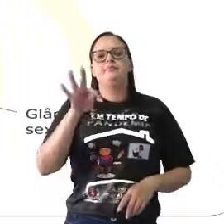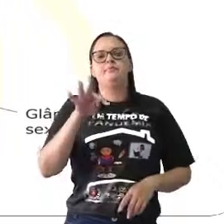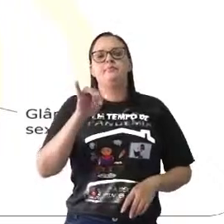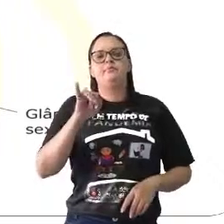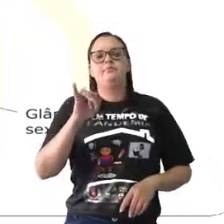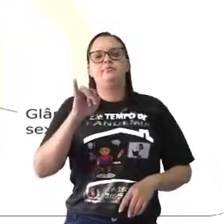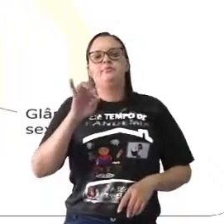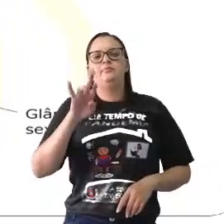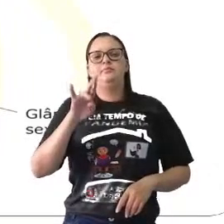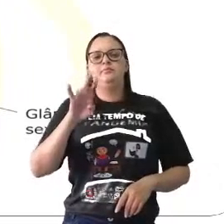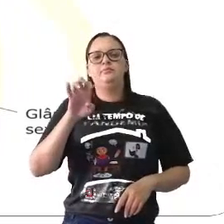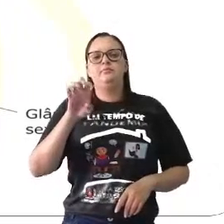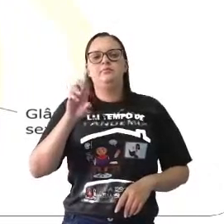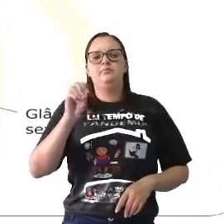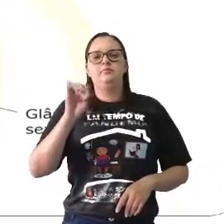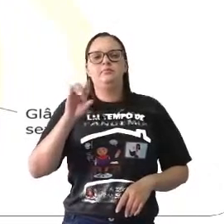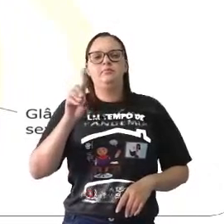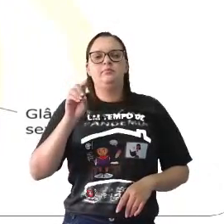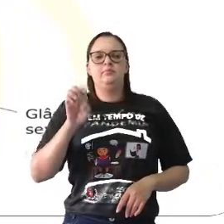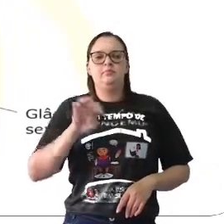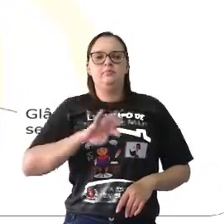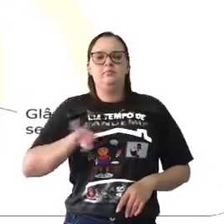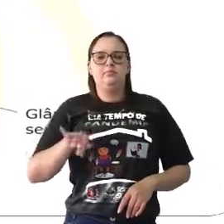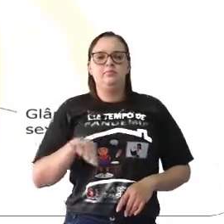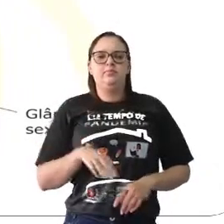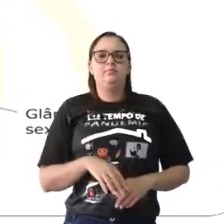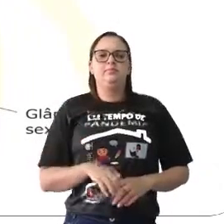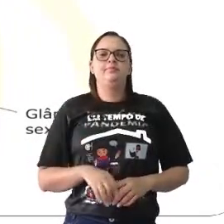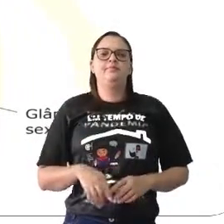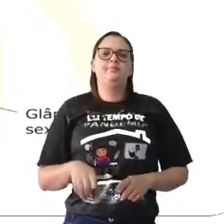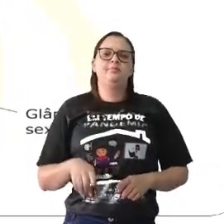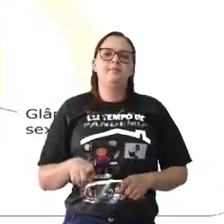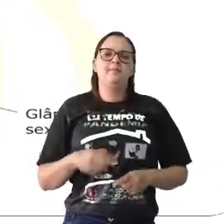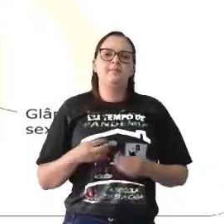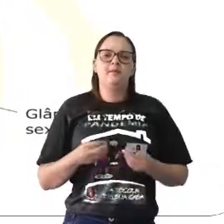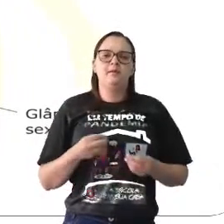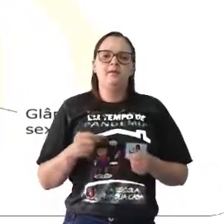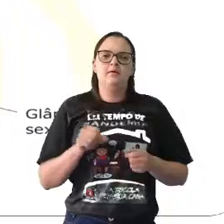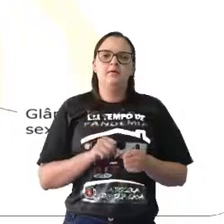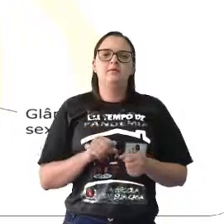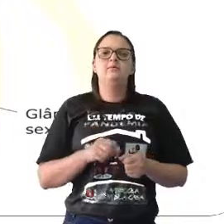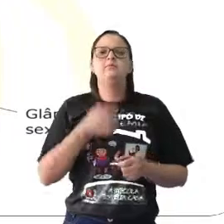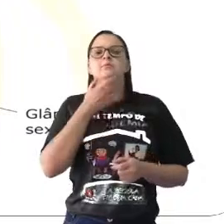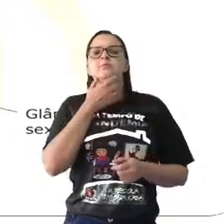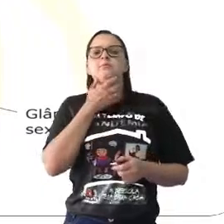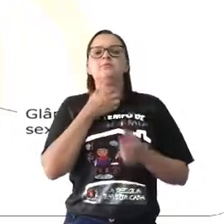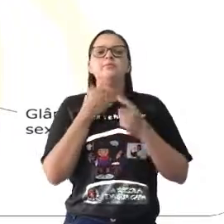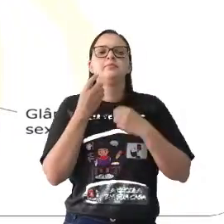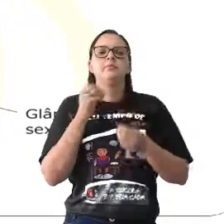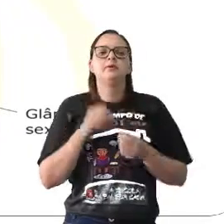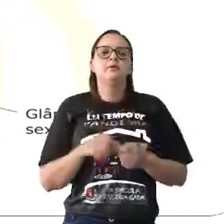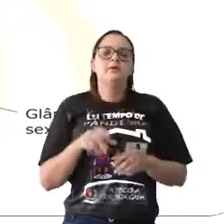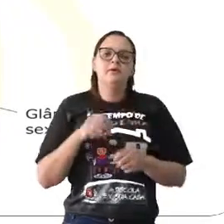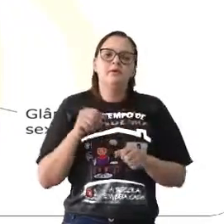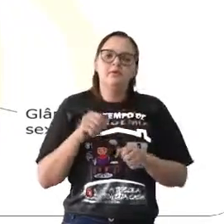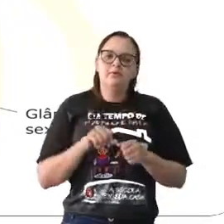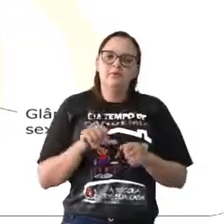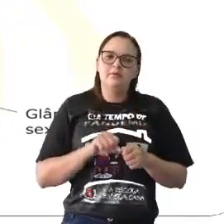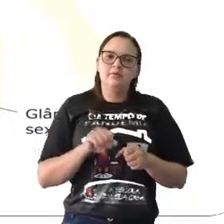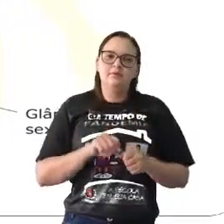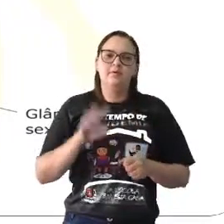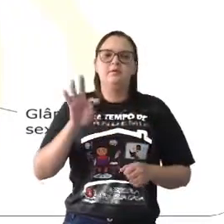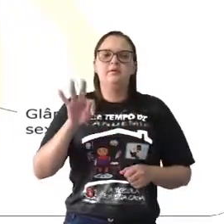do pescoço. Existe a tireoide e a paratireoides. Ela produz a tiroxina, que é um hormônio que controla a